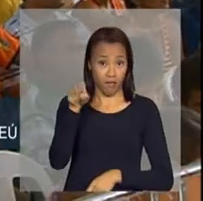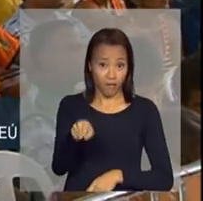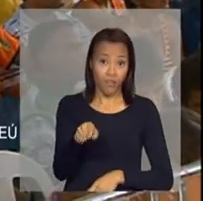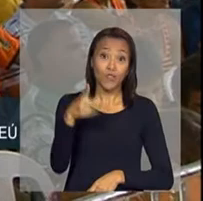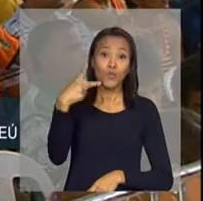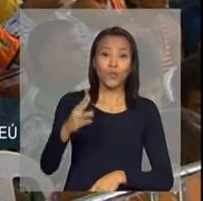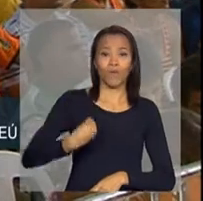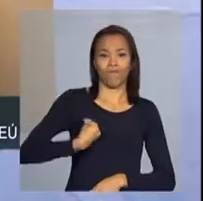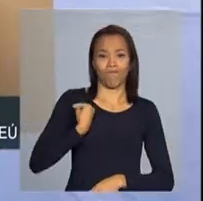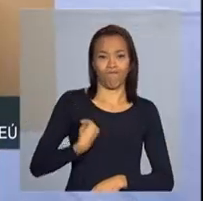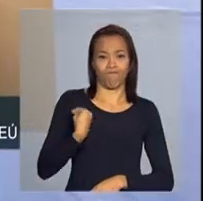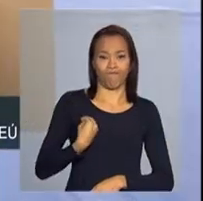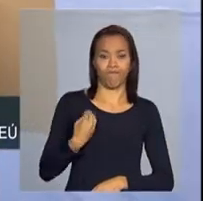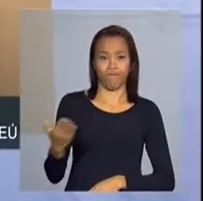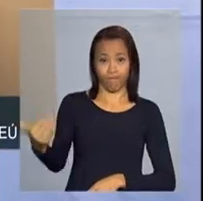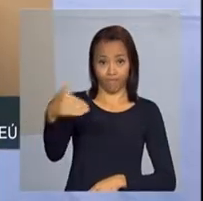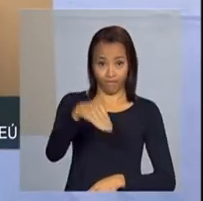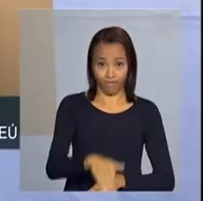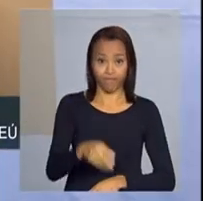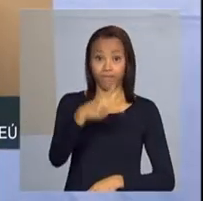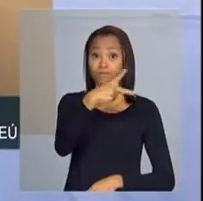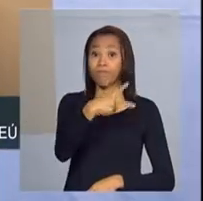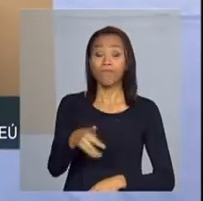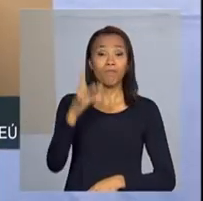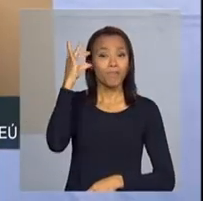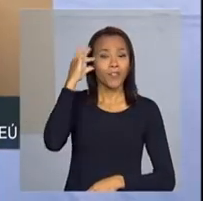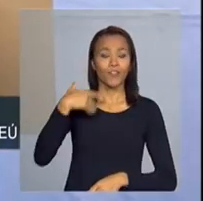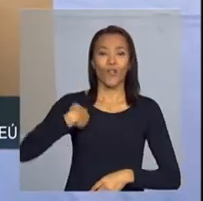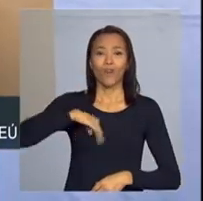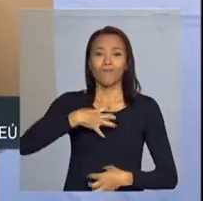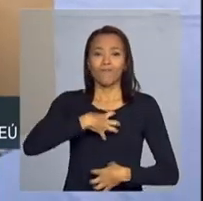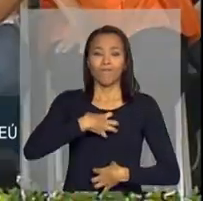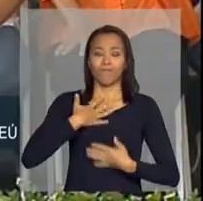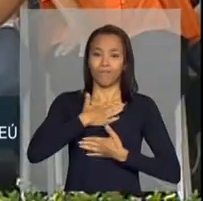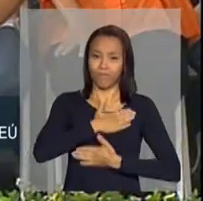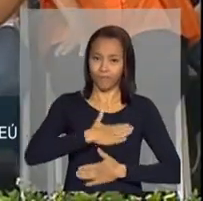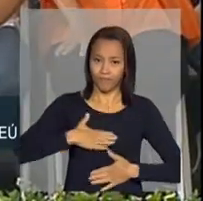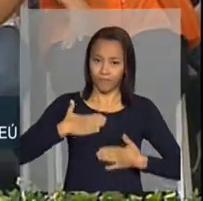sua presença entre nós nos enche de satisfação.